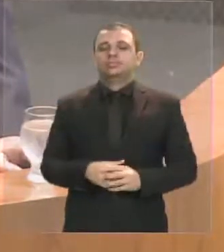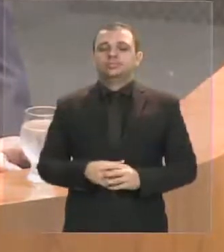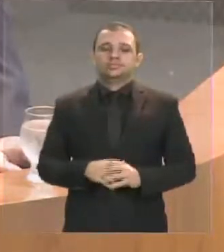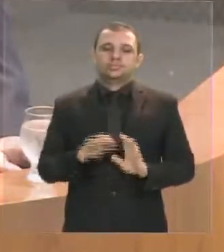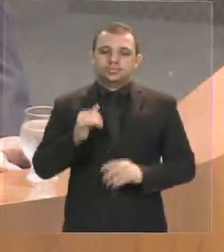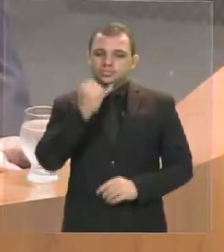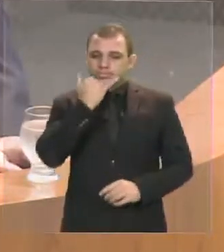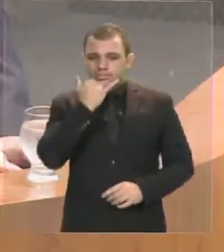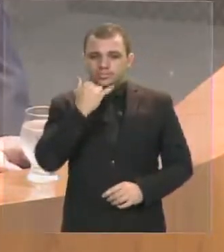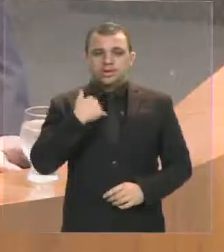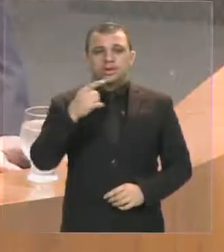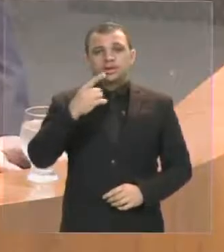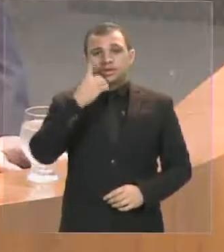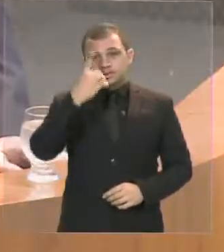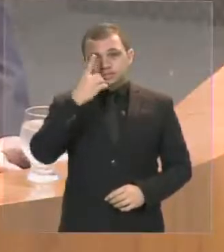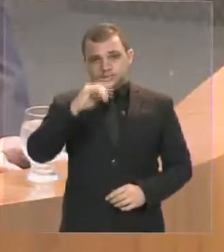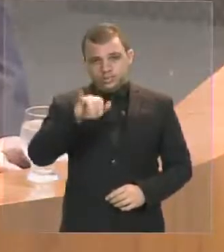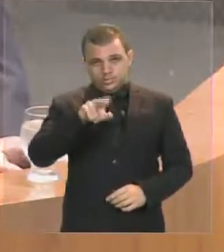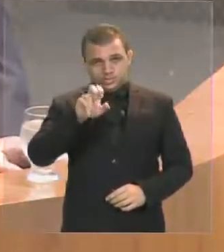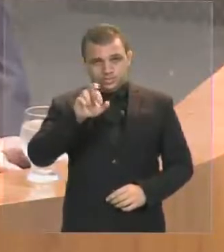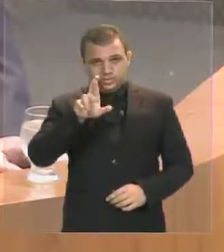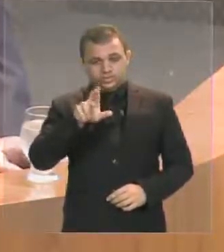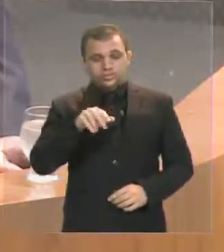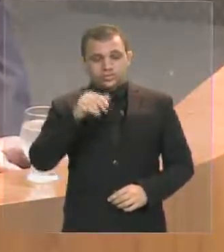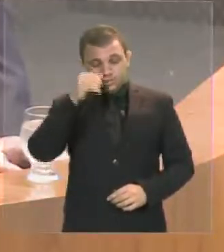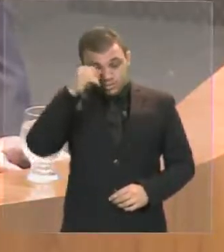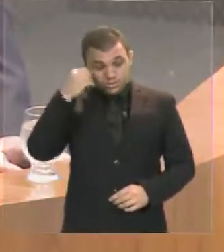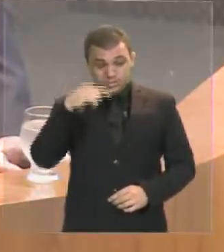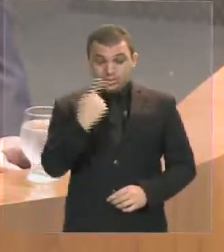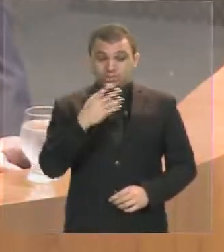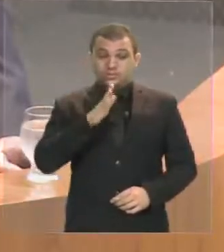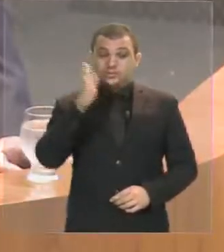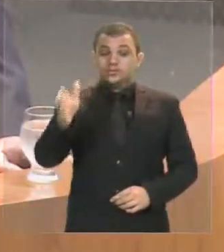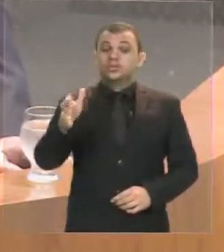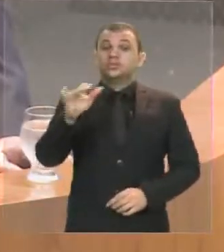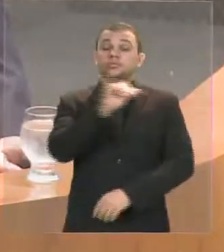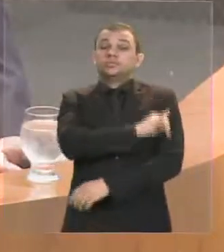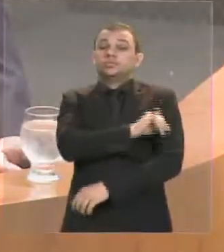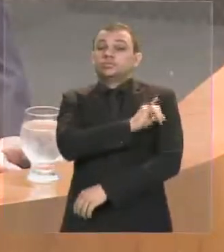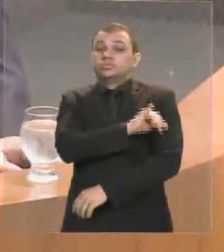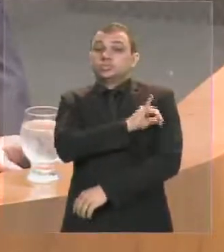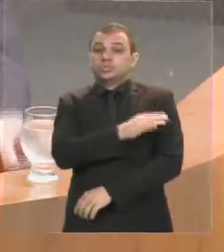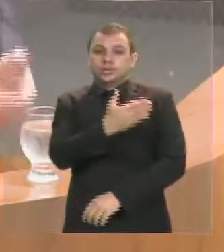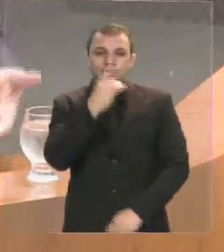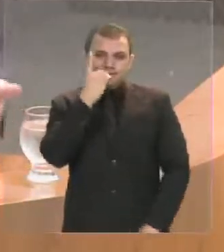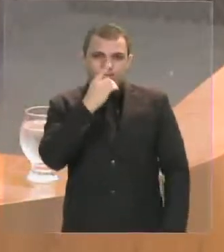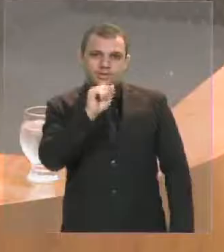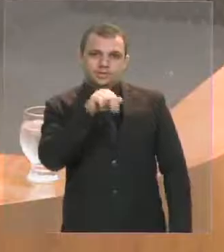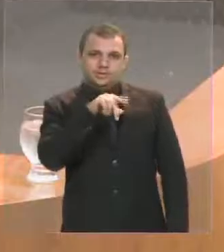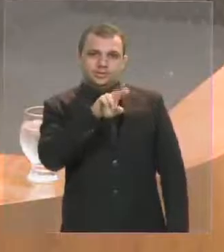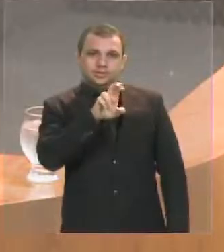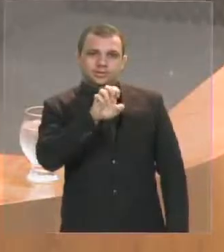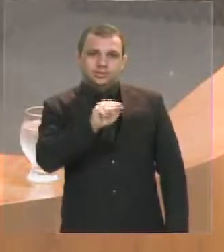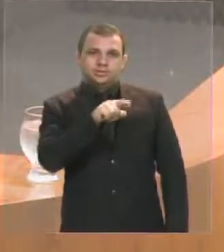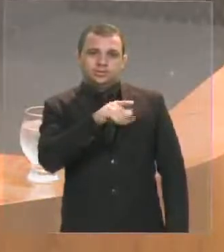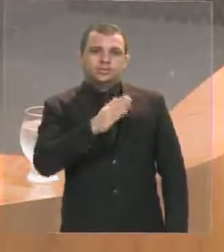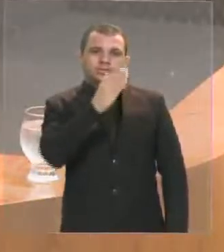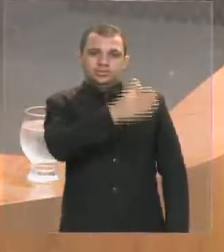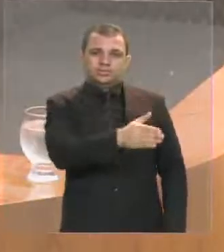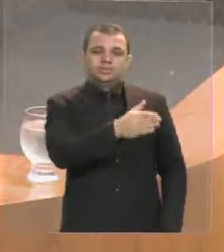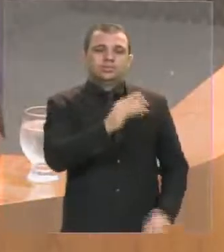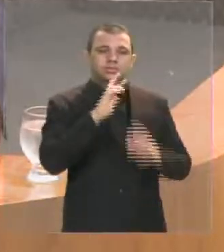no Rio de Janeiro, deputado André Moura estava presente em reunião do BNDES, que hoje realmente é o